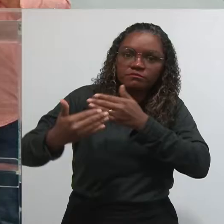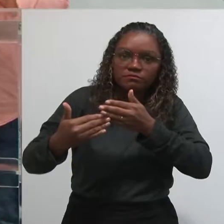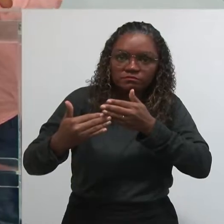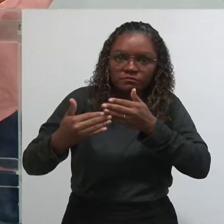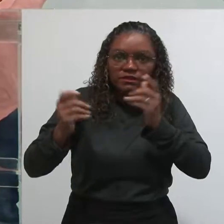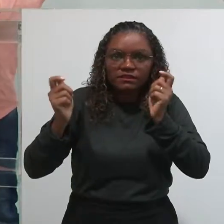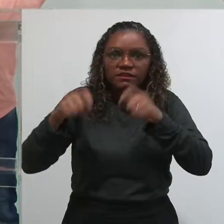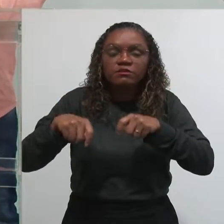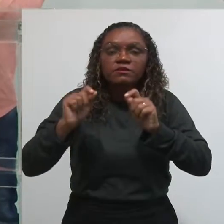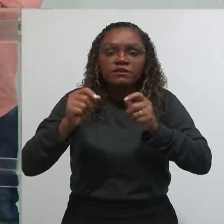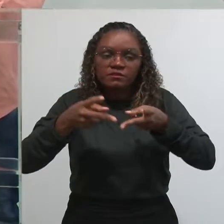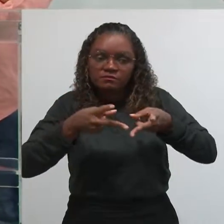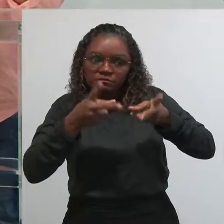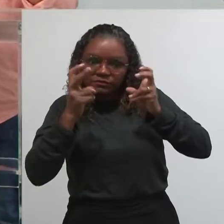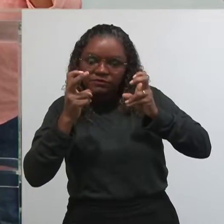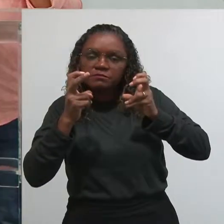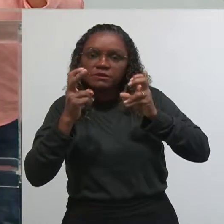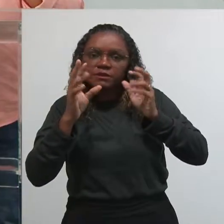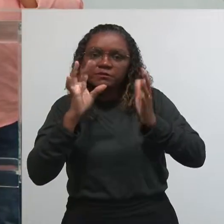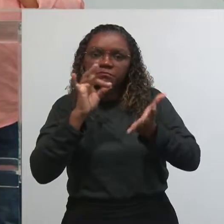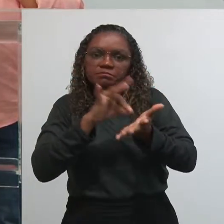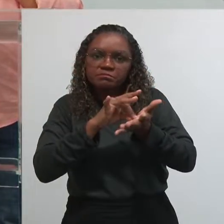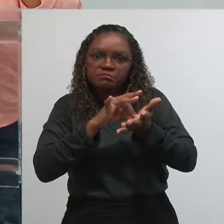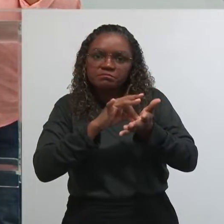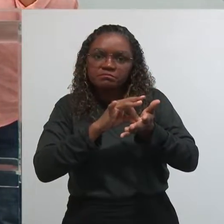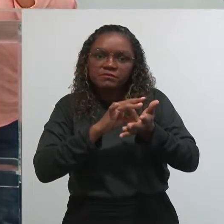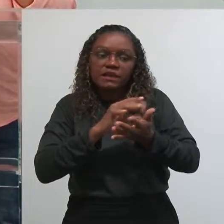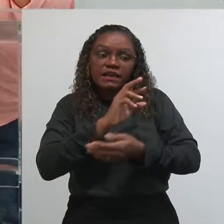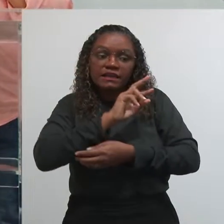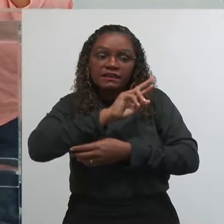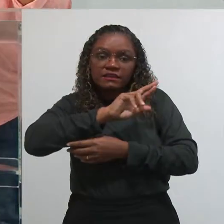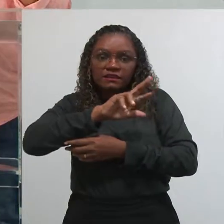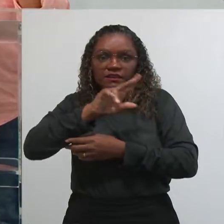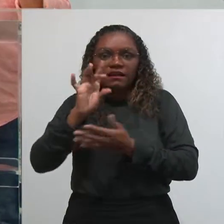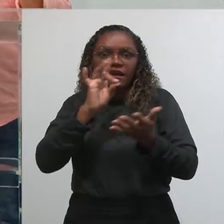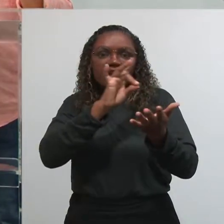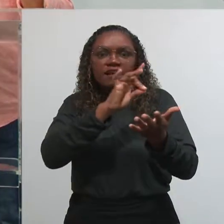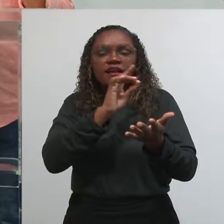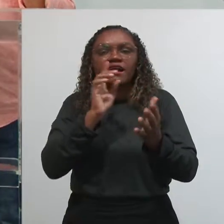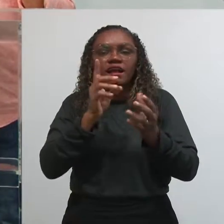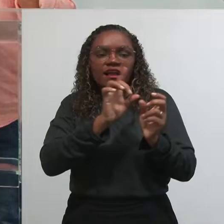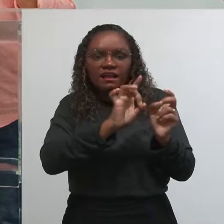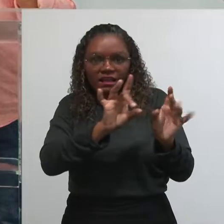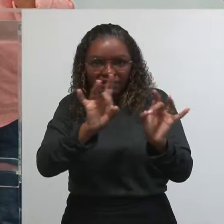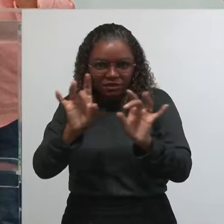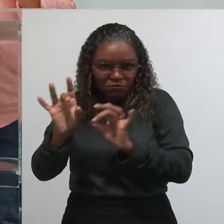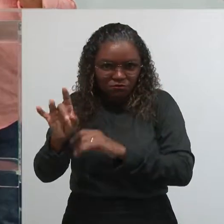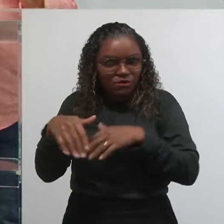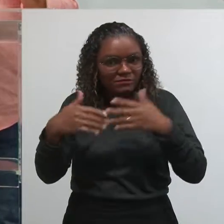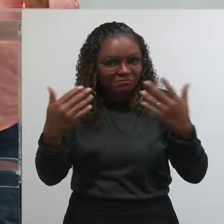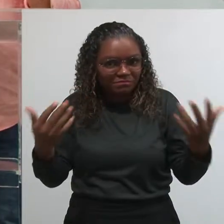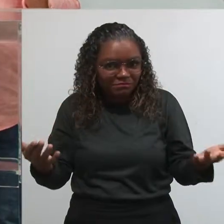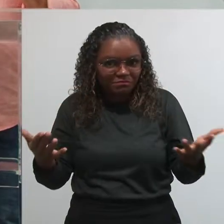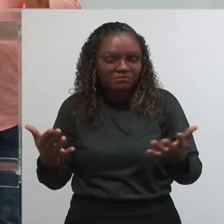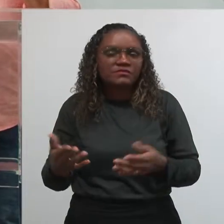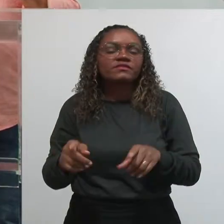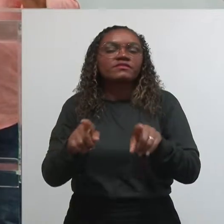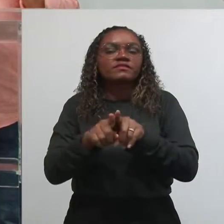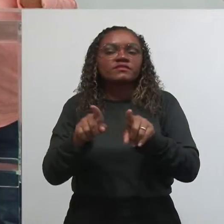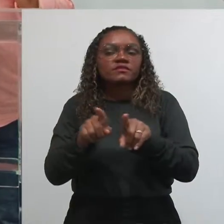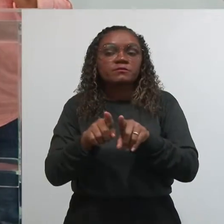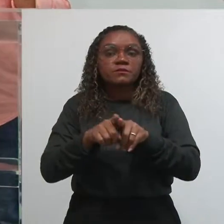mais aplicável para cada uma dessas fases e a efetividade da política no processo de decisão em cada uma dessas